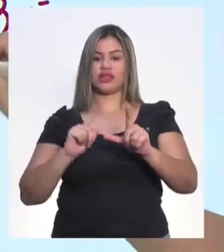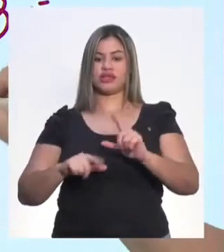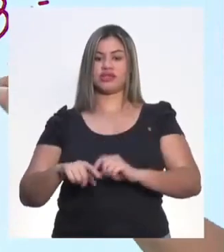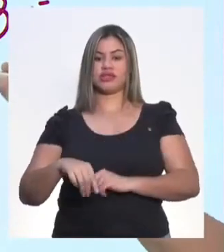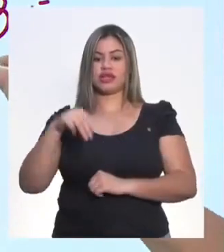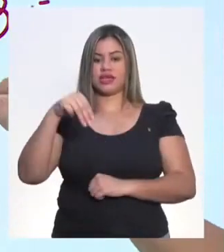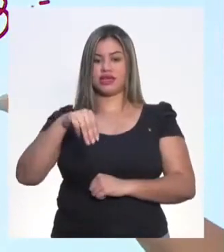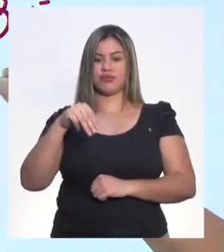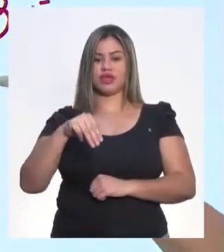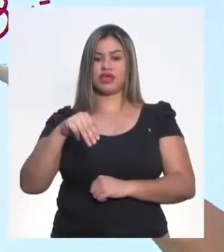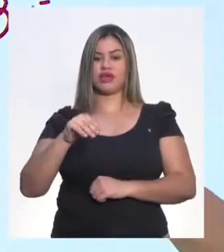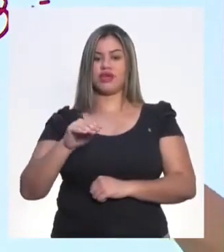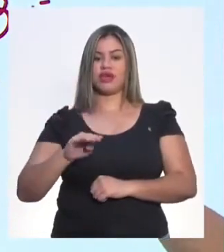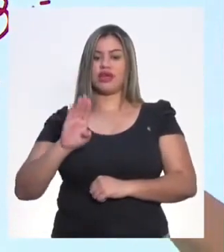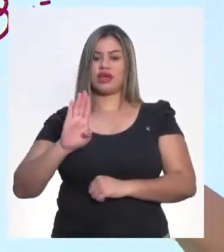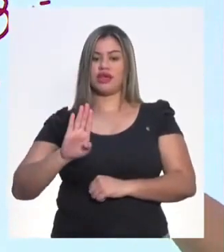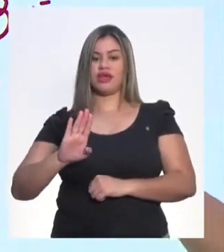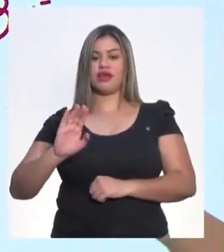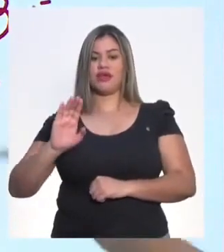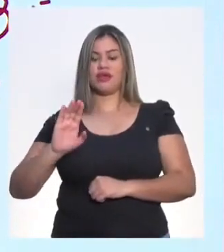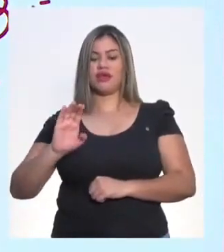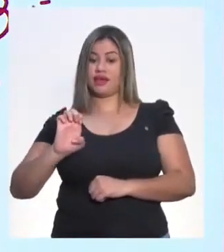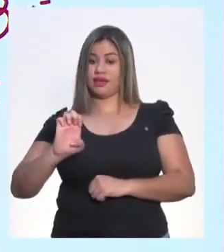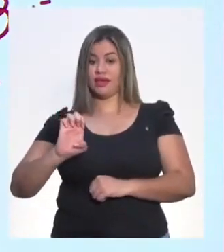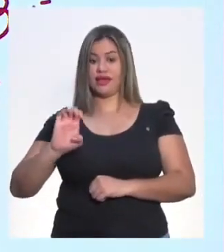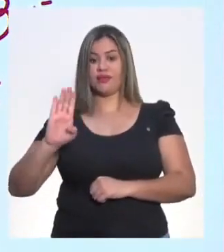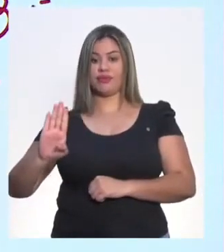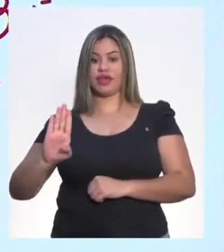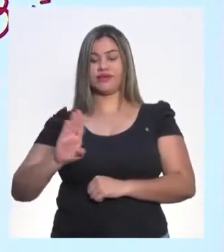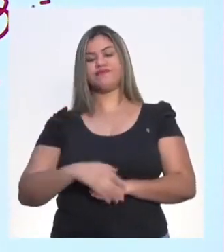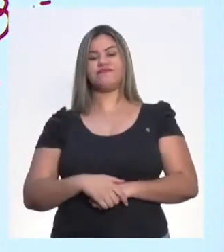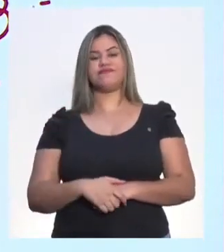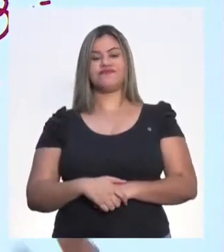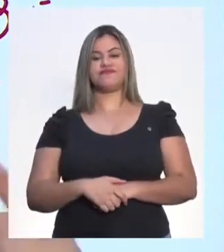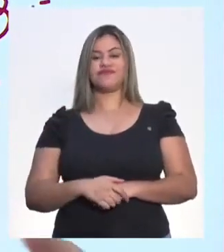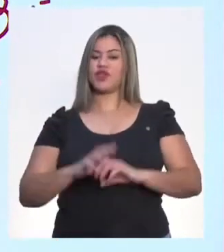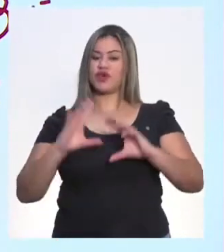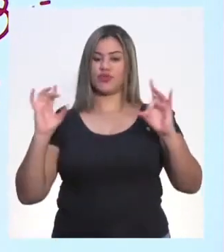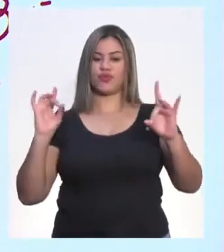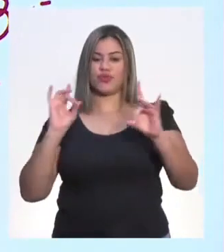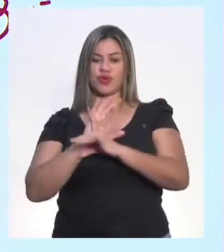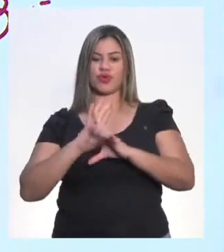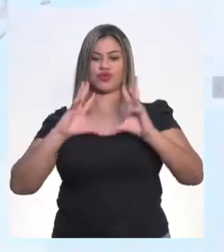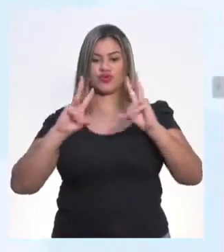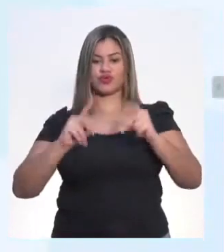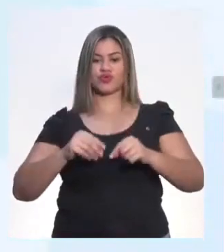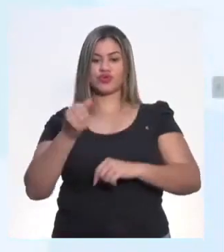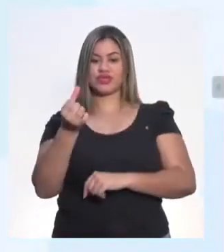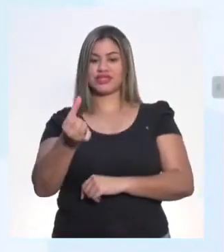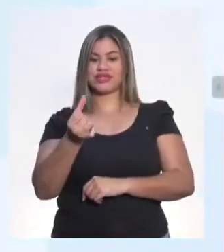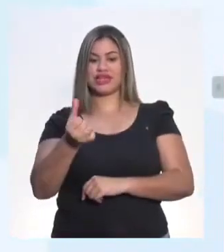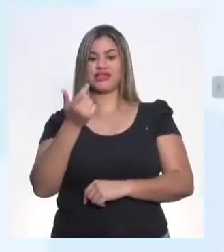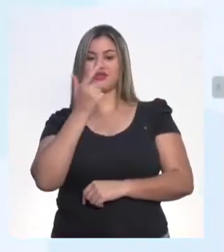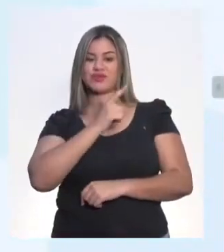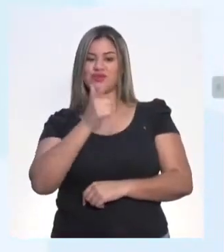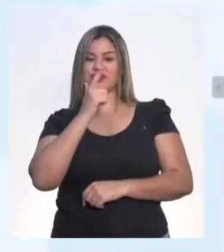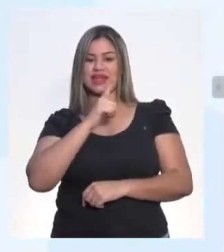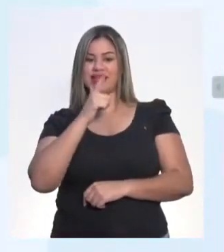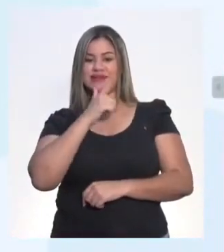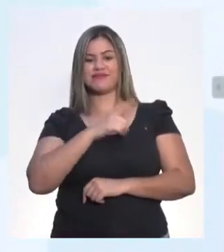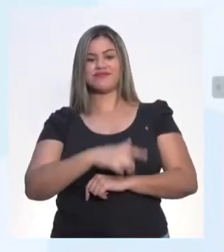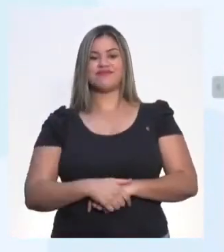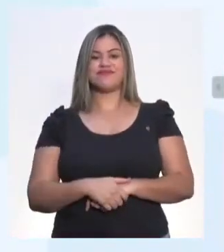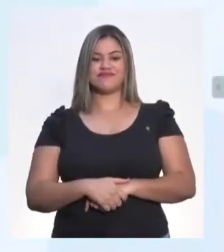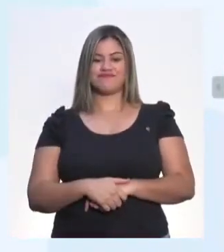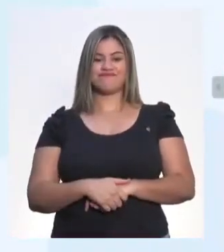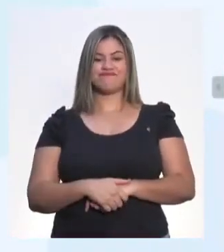E. Então, M, E, B. Pronto, aqui estão os 6 anagramas da palavra